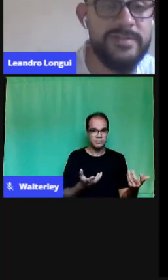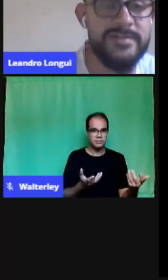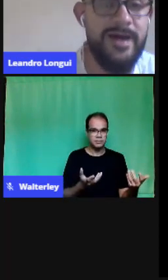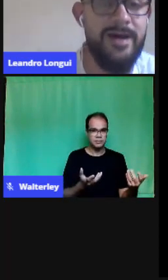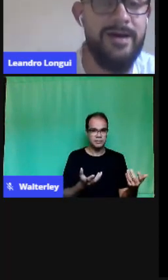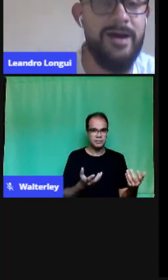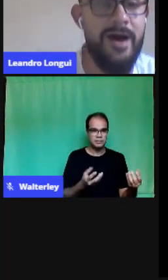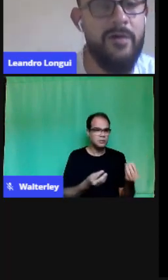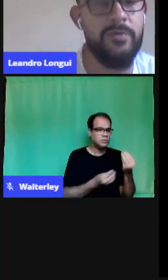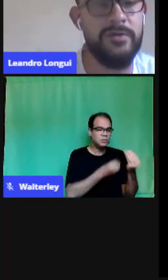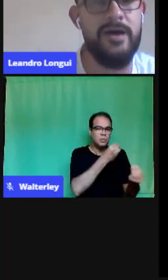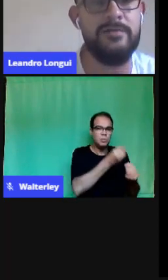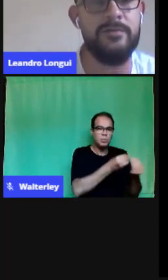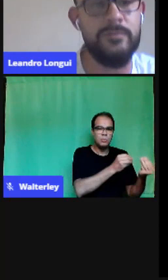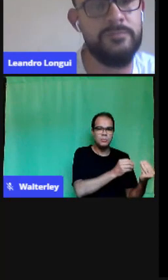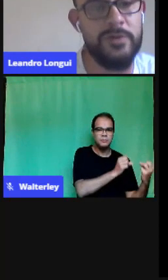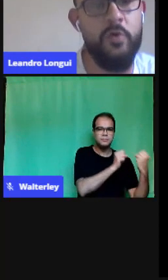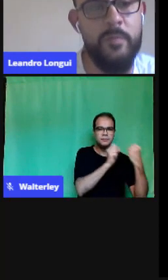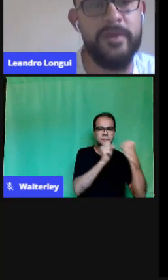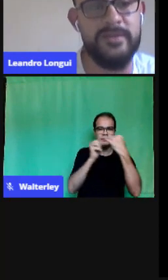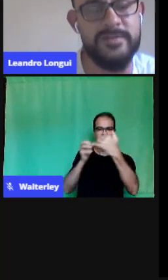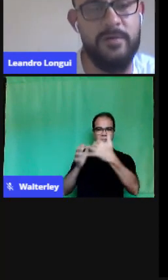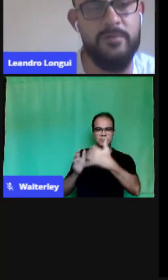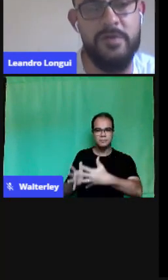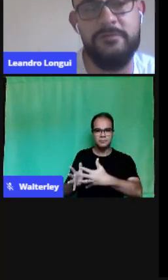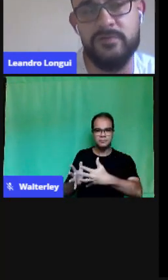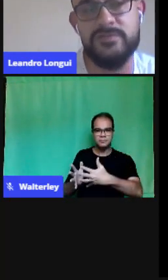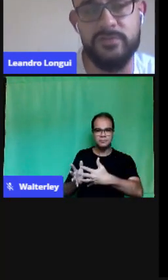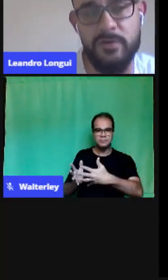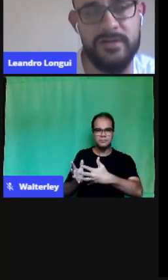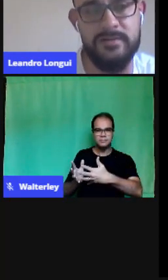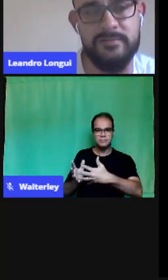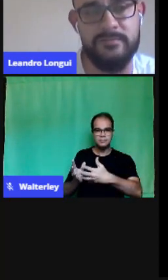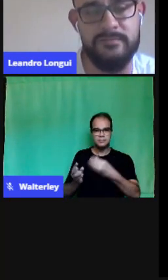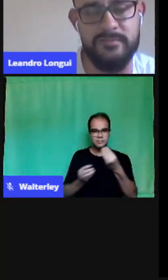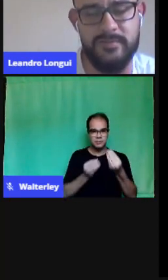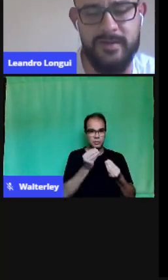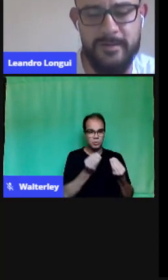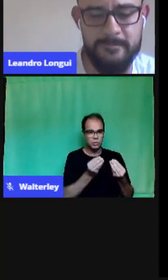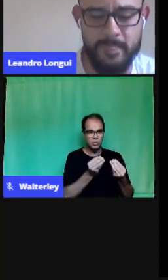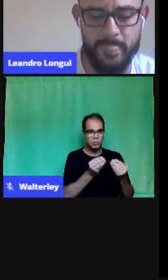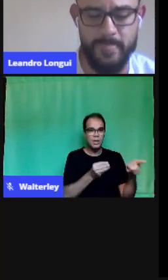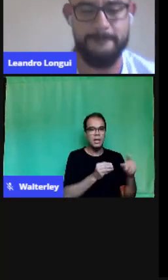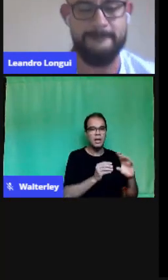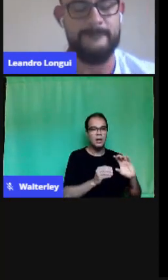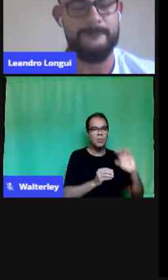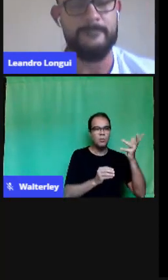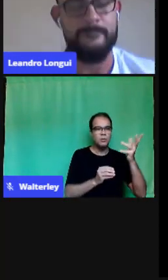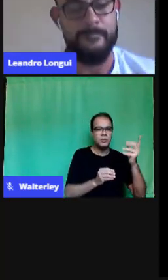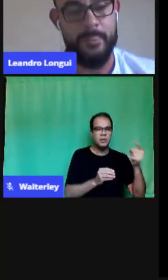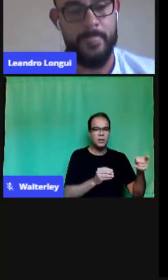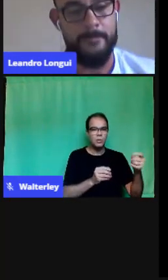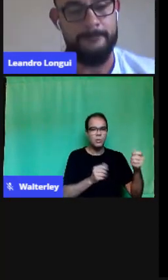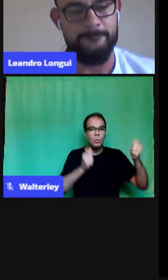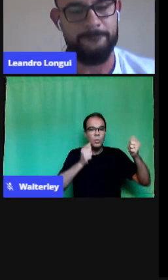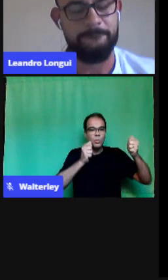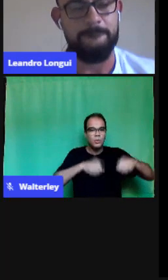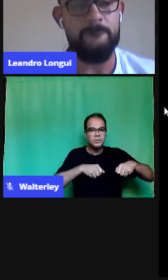metodológica utilizar ao abordar uma documentação, uma fonte histórica? Tá?